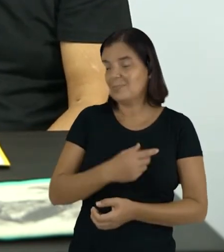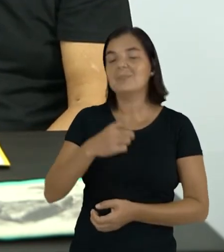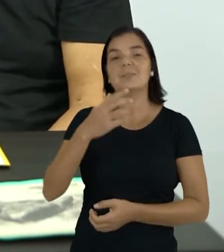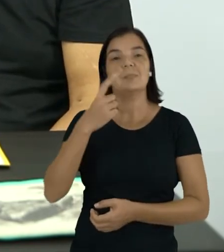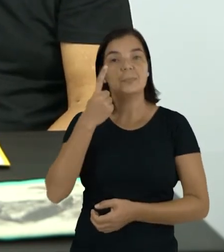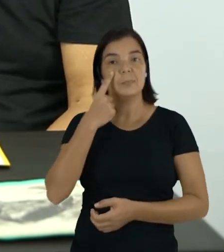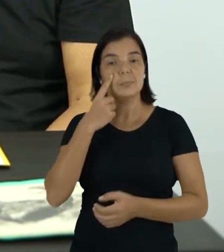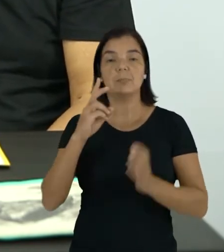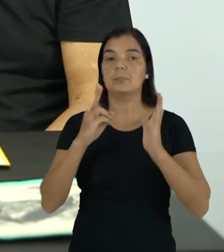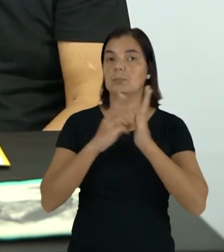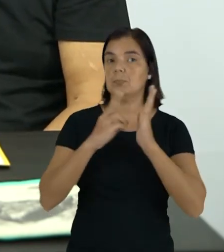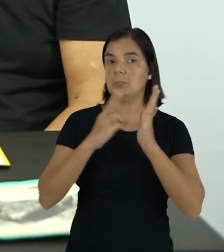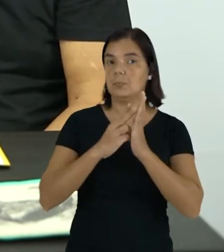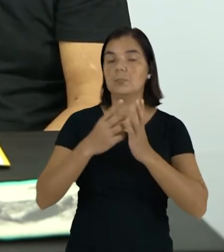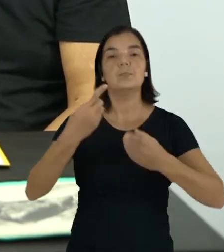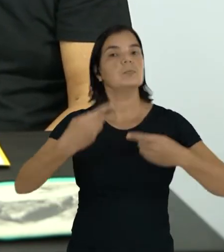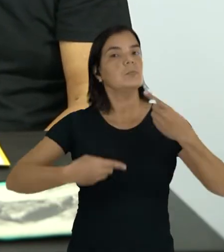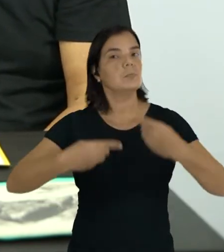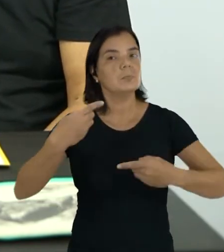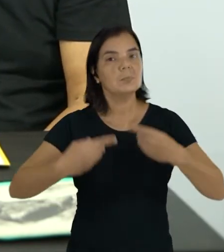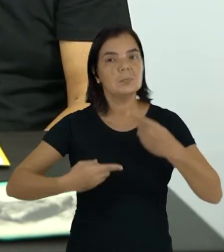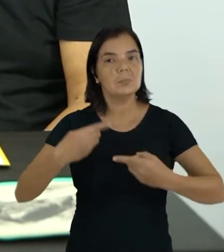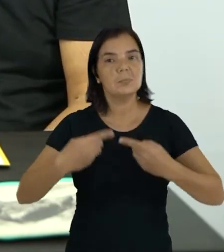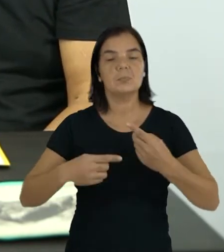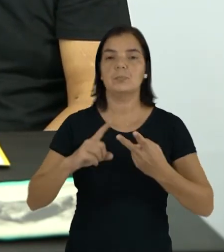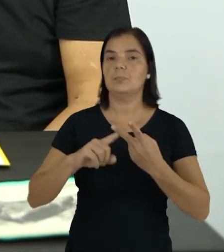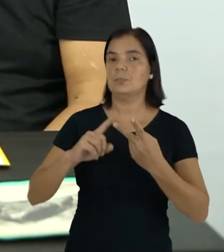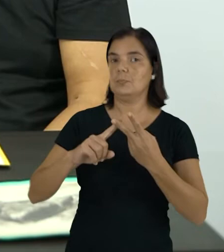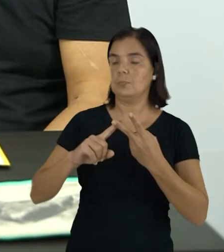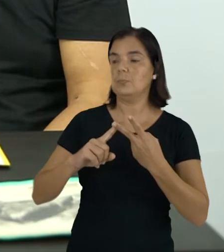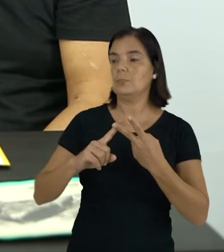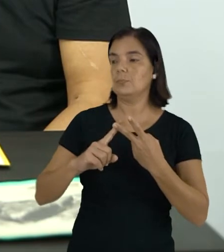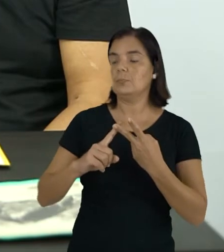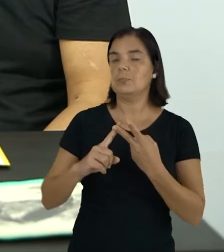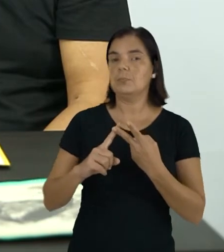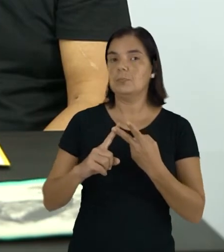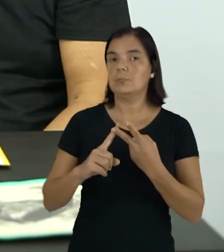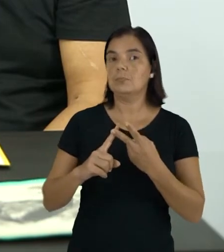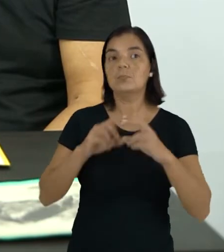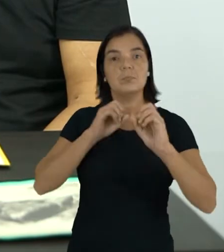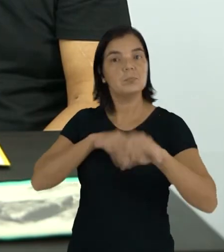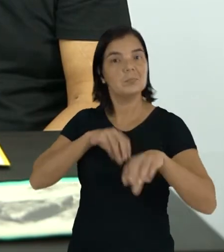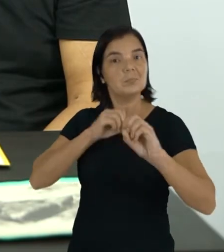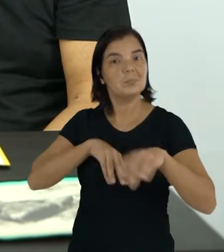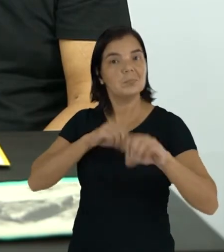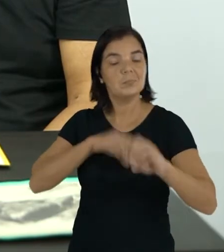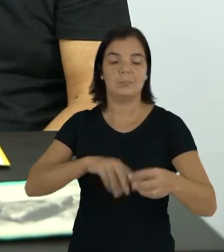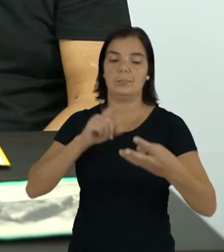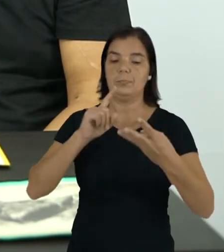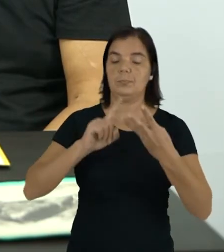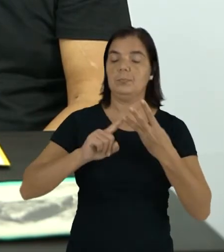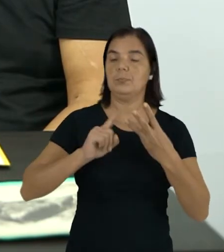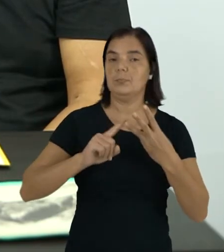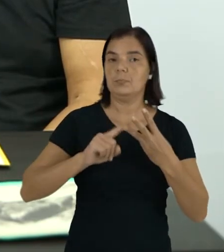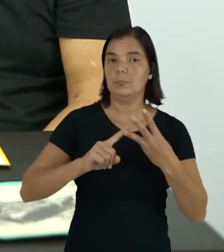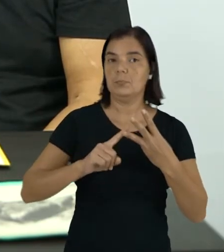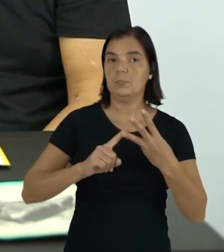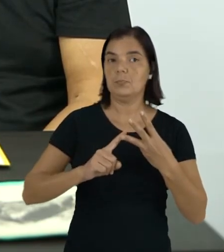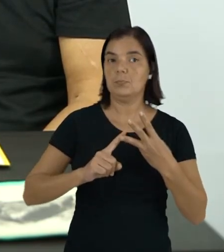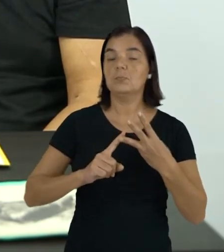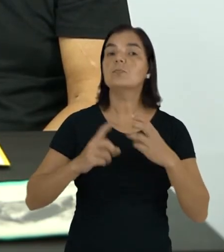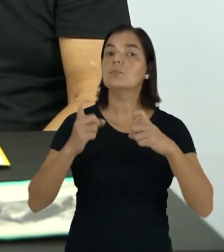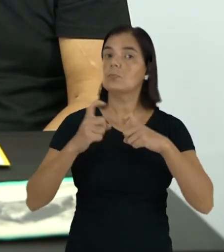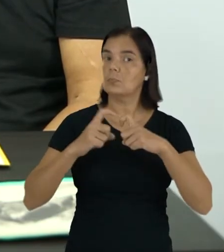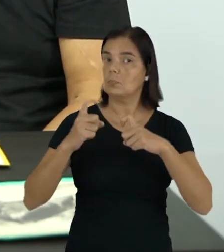vê índios na política, índios dando aula, sendo